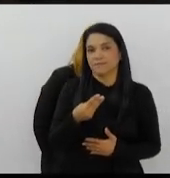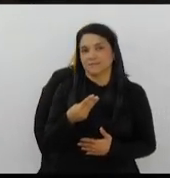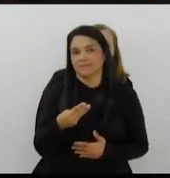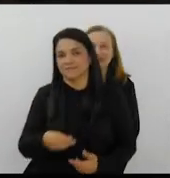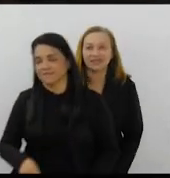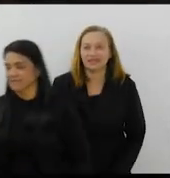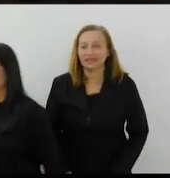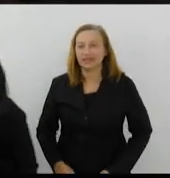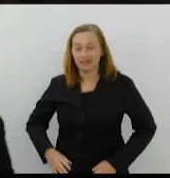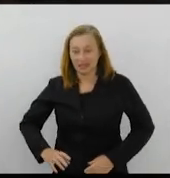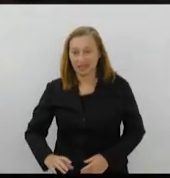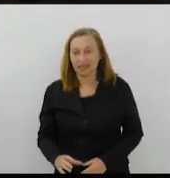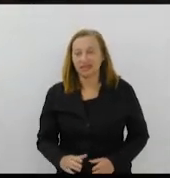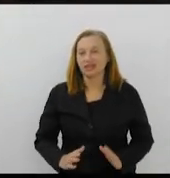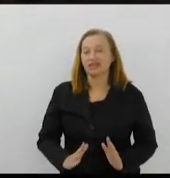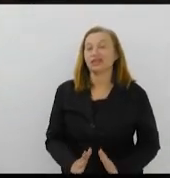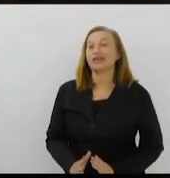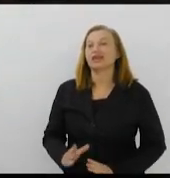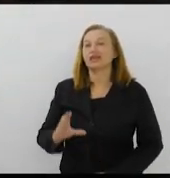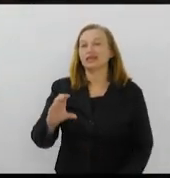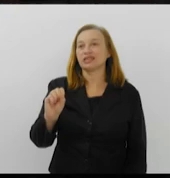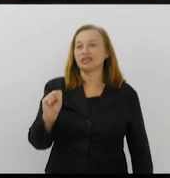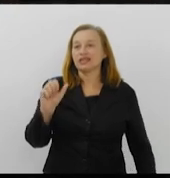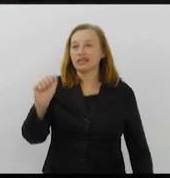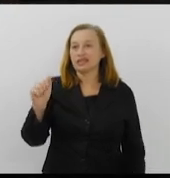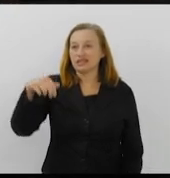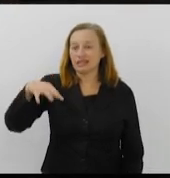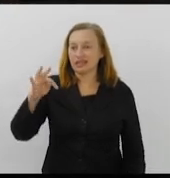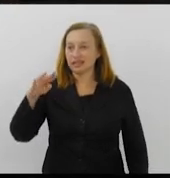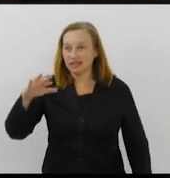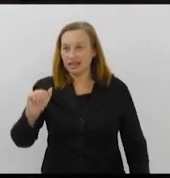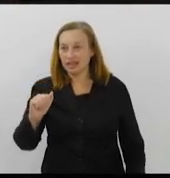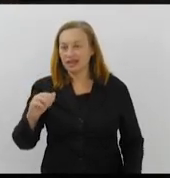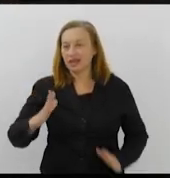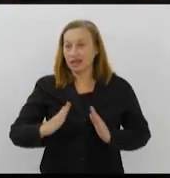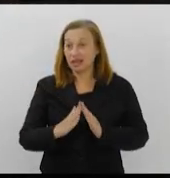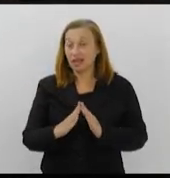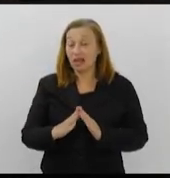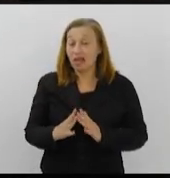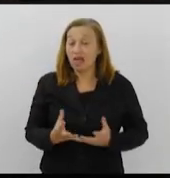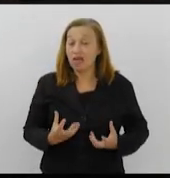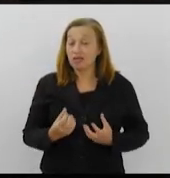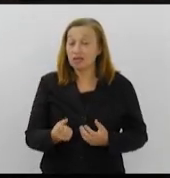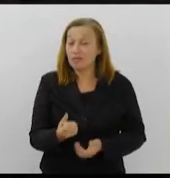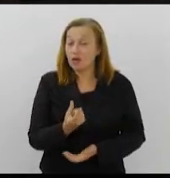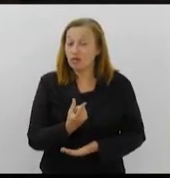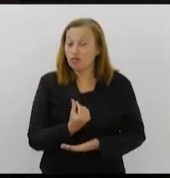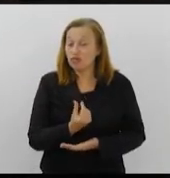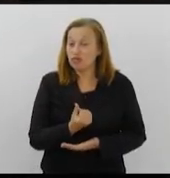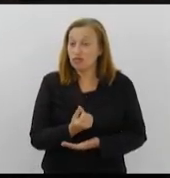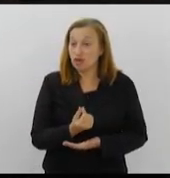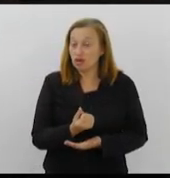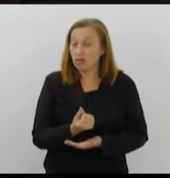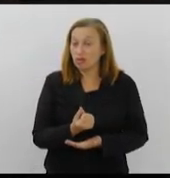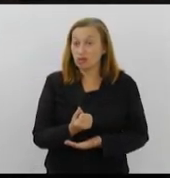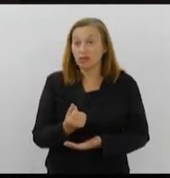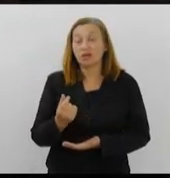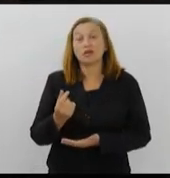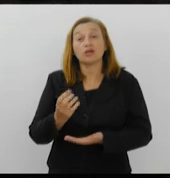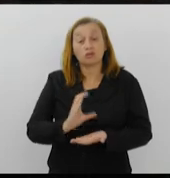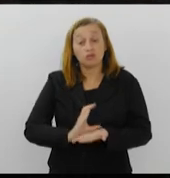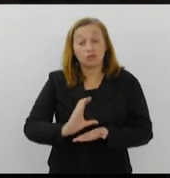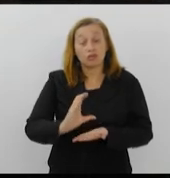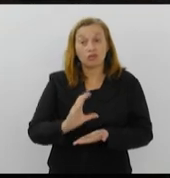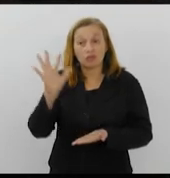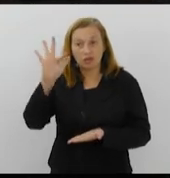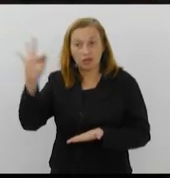a Santa Casa recebeu de recurso estadual e federal e que esse recurso não foi repassado com